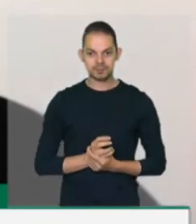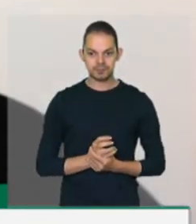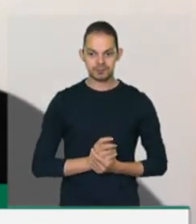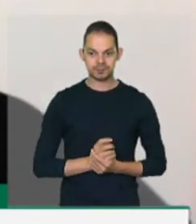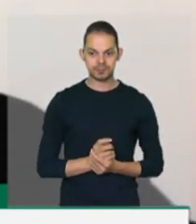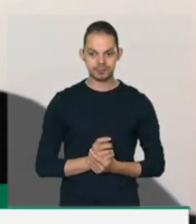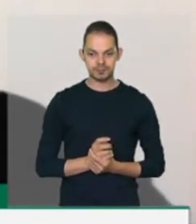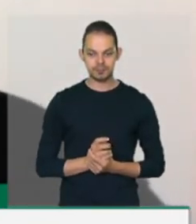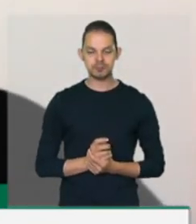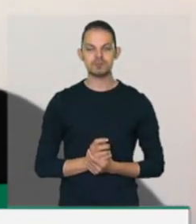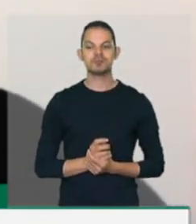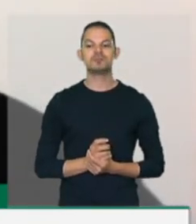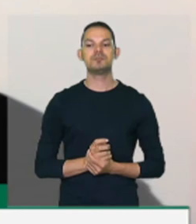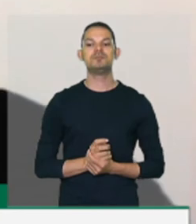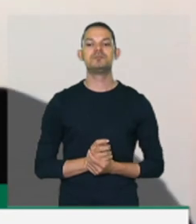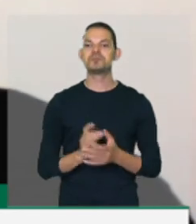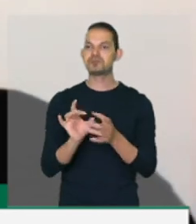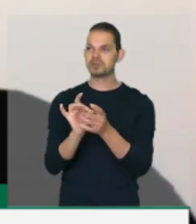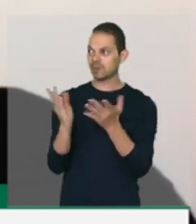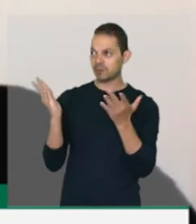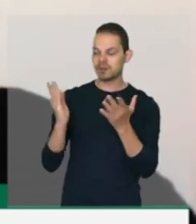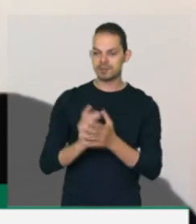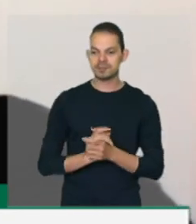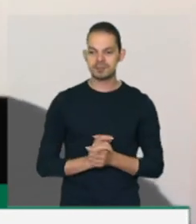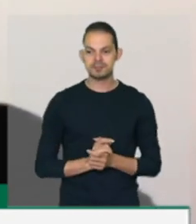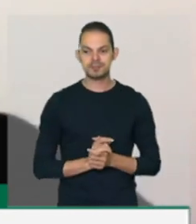Pois não, deputado, com a palavra, Vossa Excelência.